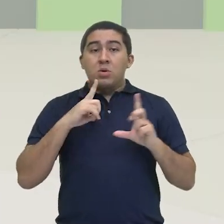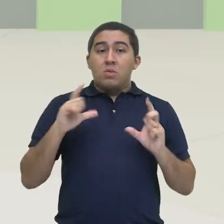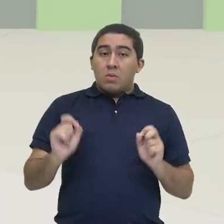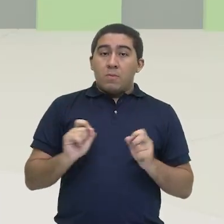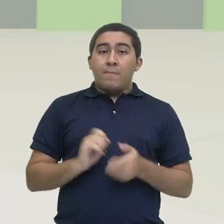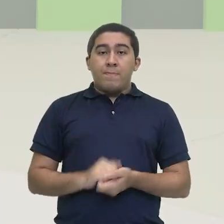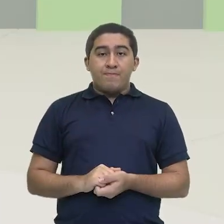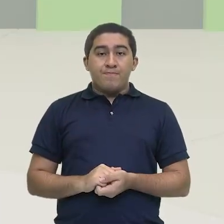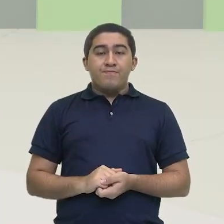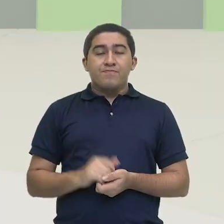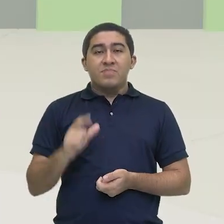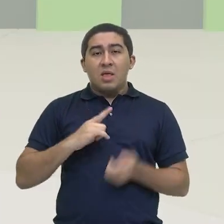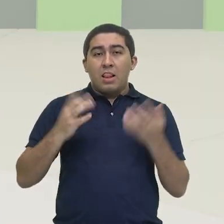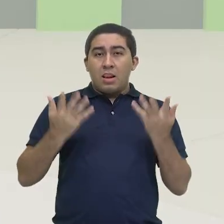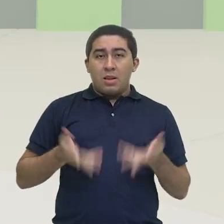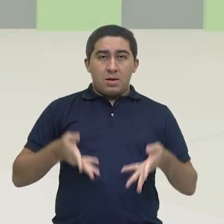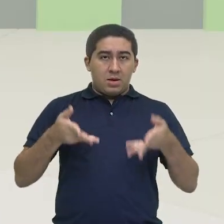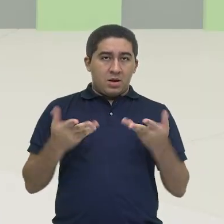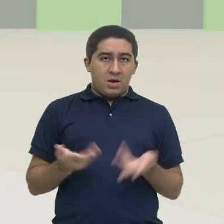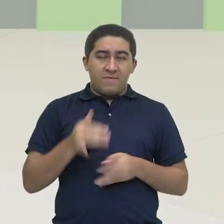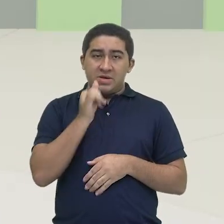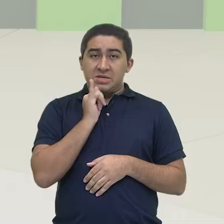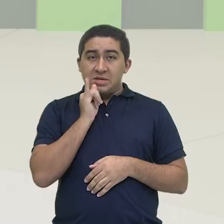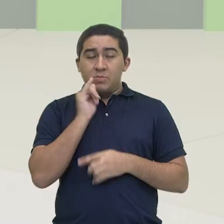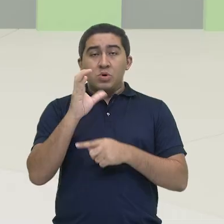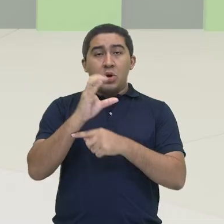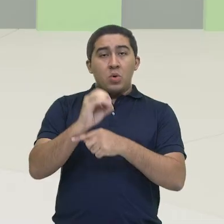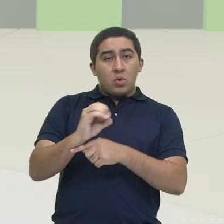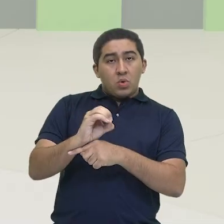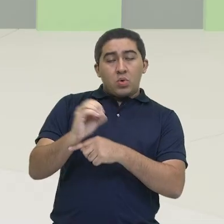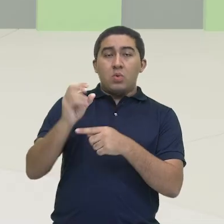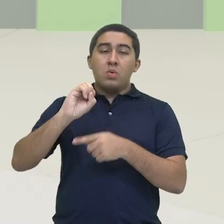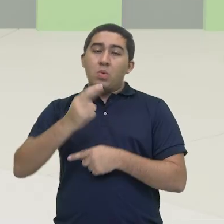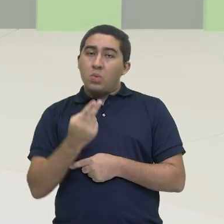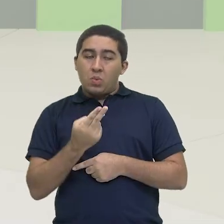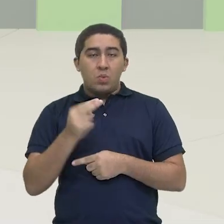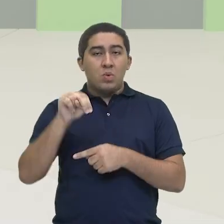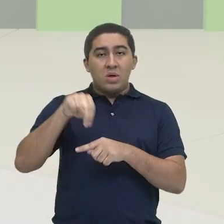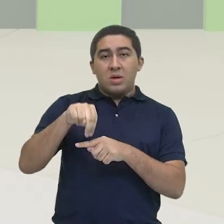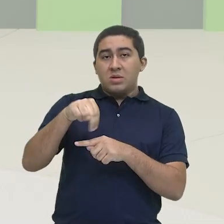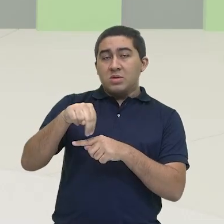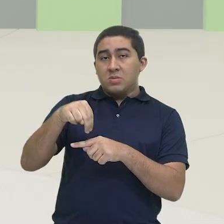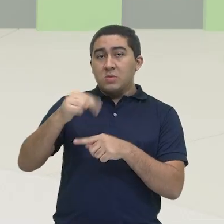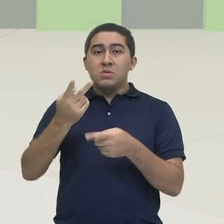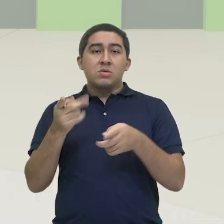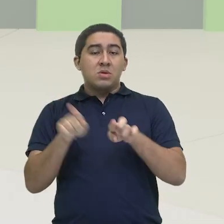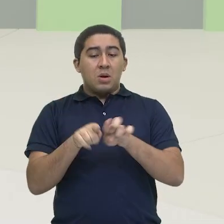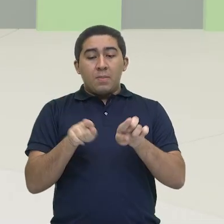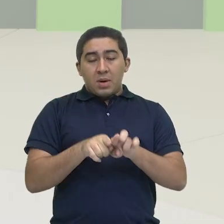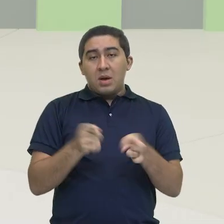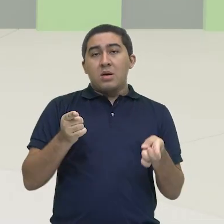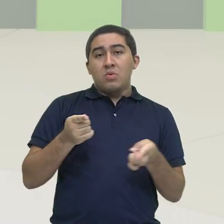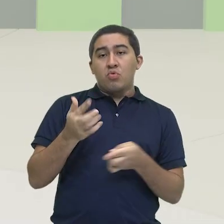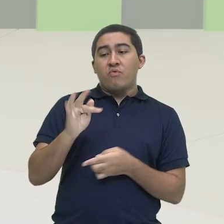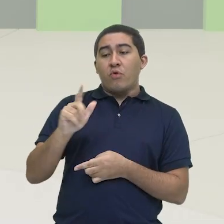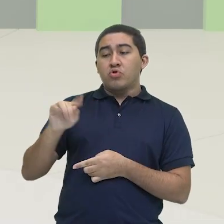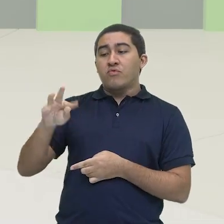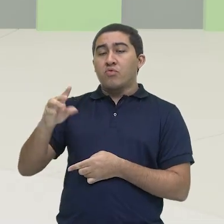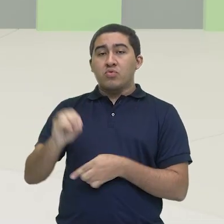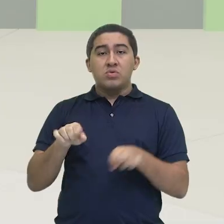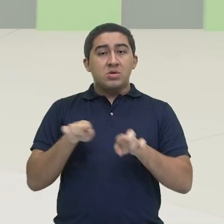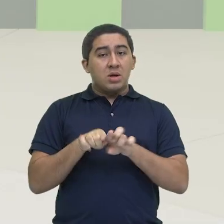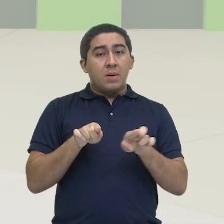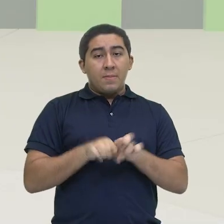químicos mais leves, como o carbono, como o nitrogênio, como o fósforo, até mesmo como o